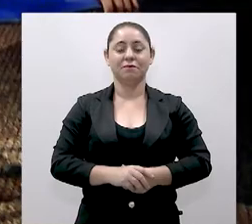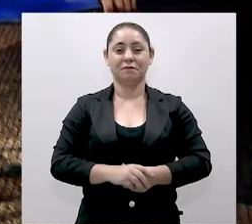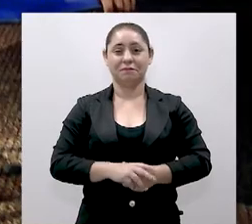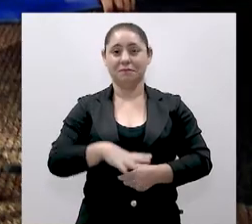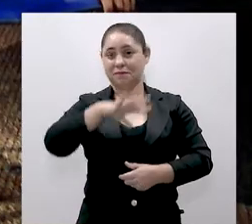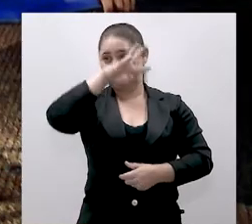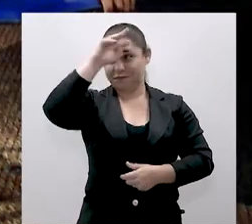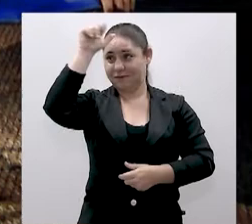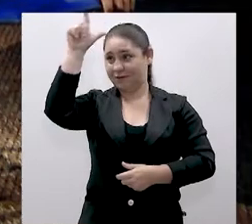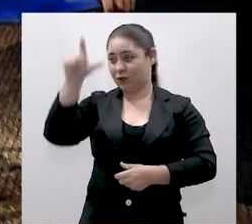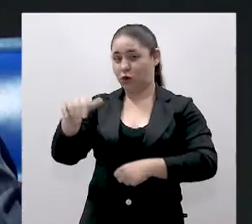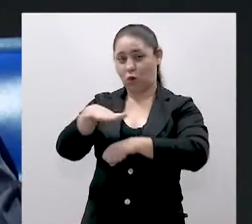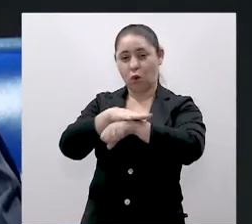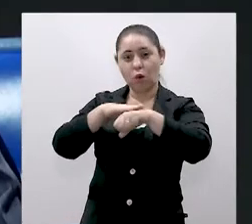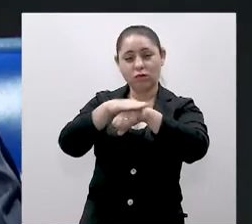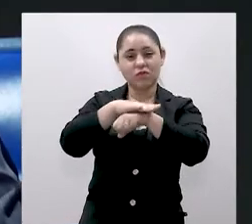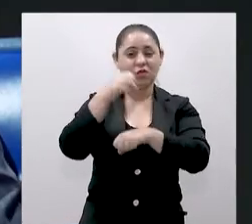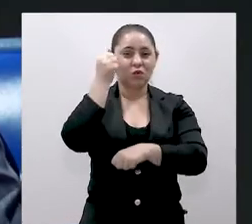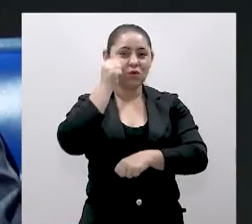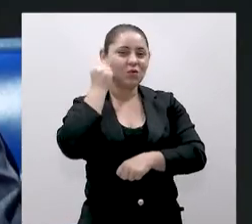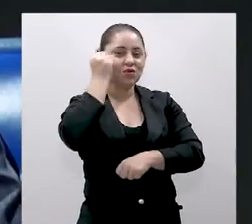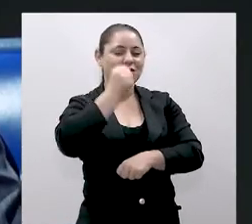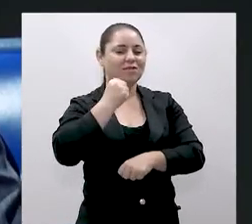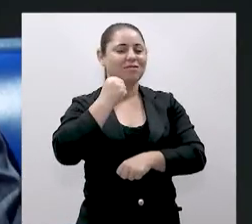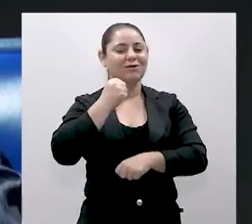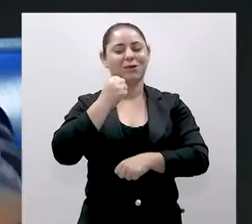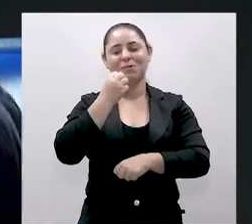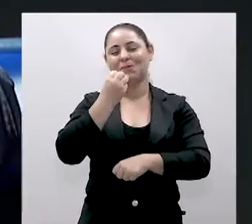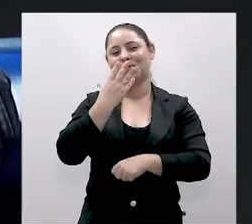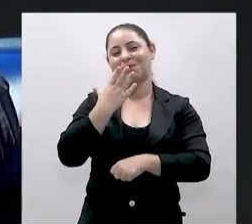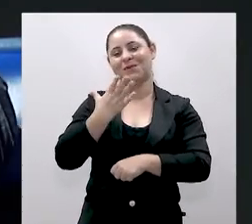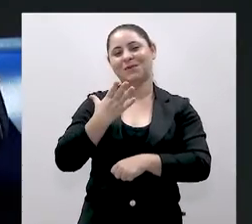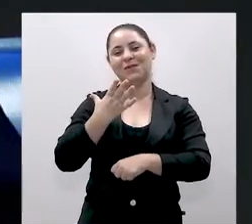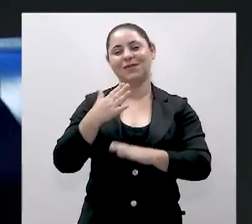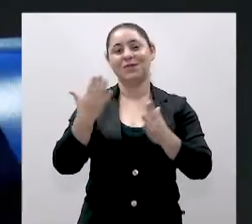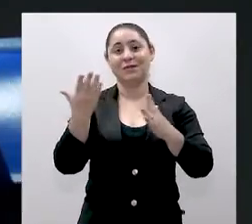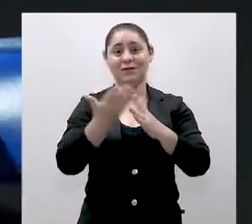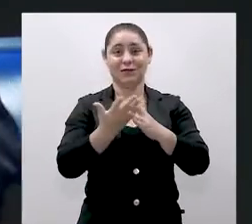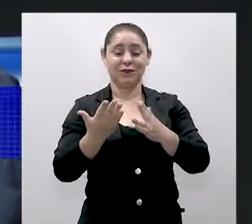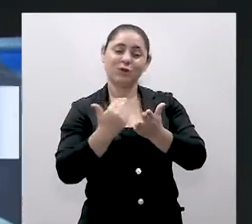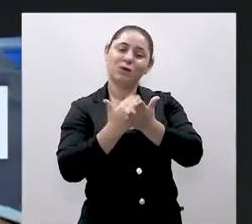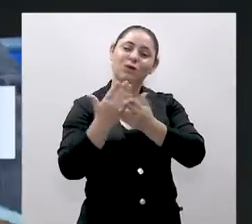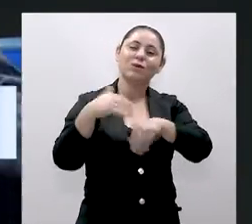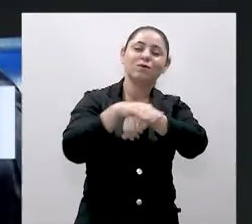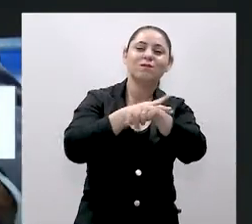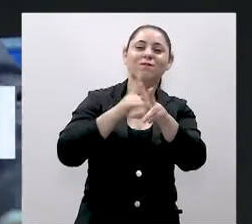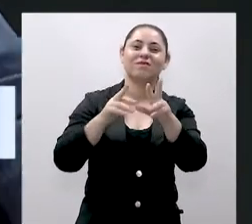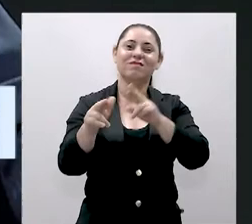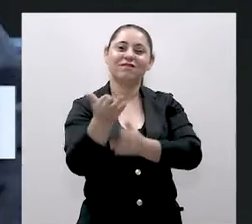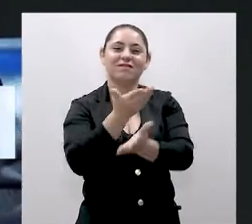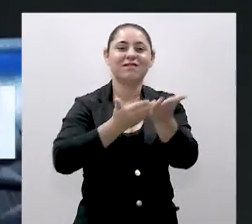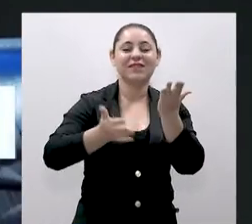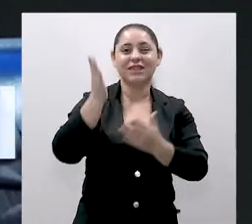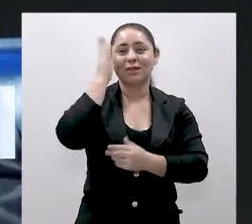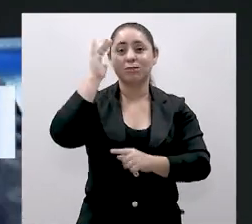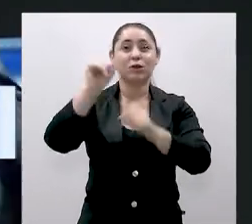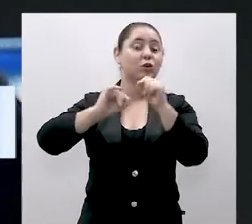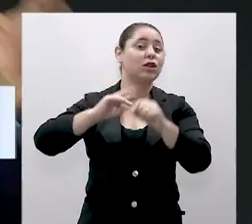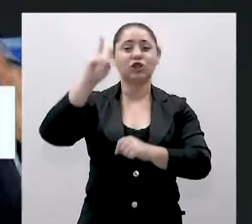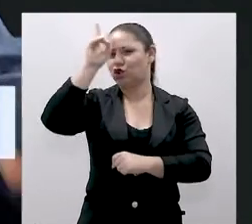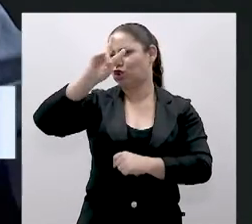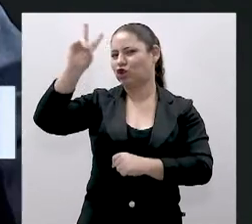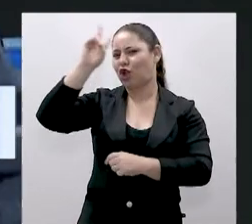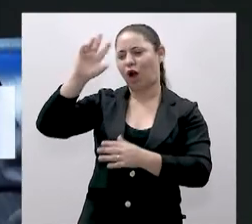bom então vamo lá personalidade conversando com o senador se conversa super agrave conversa boa e quando internados continua conversando com 57